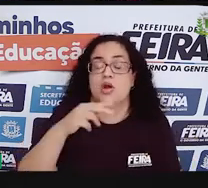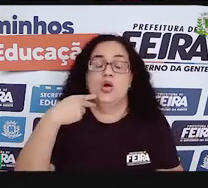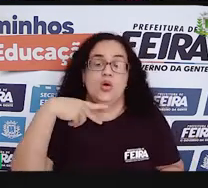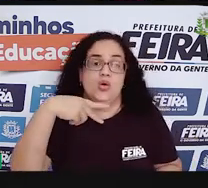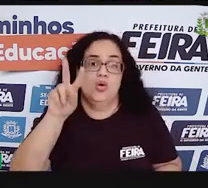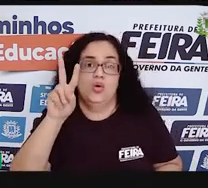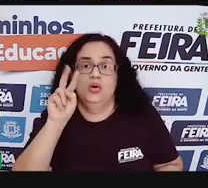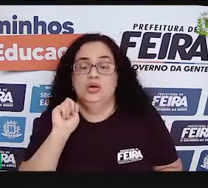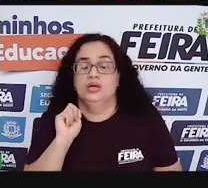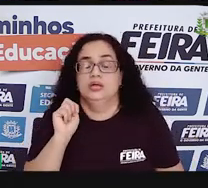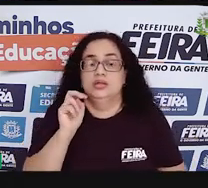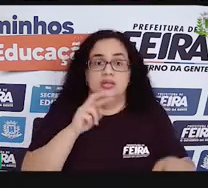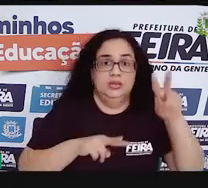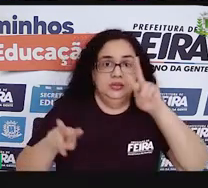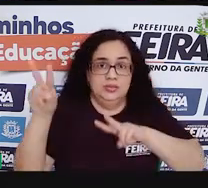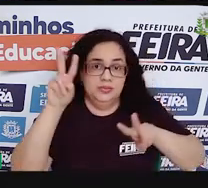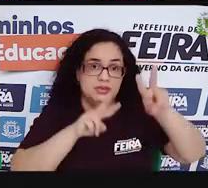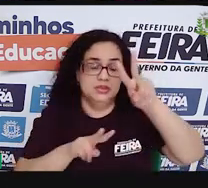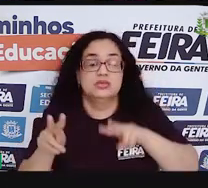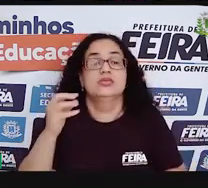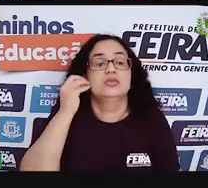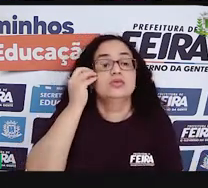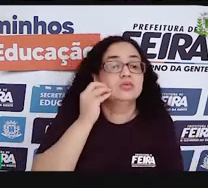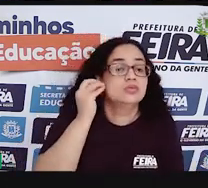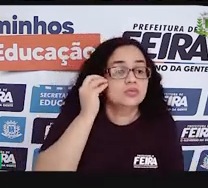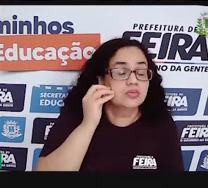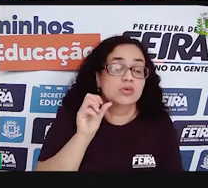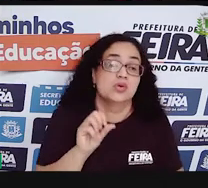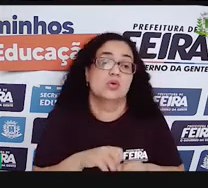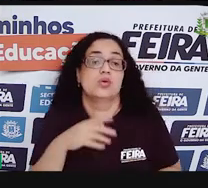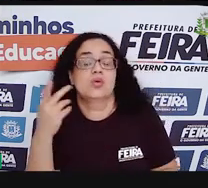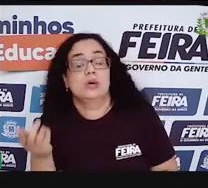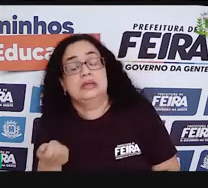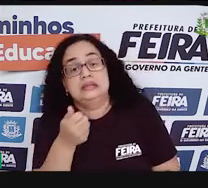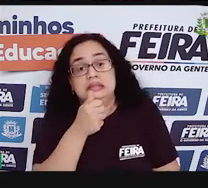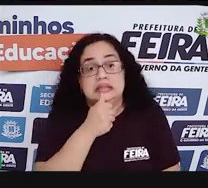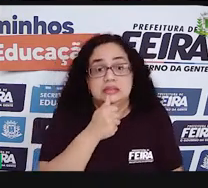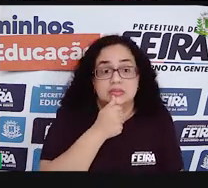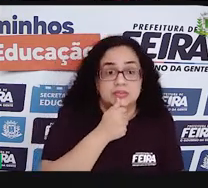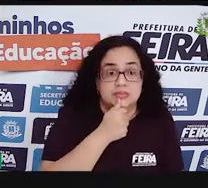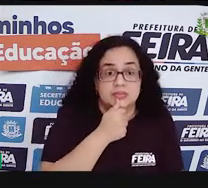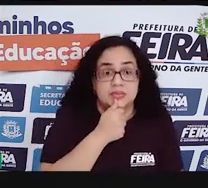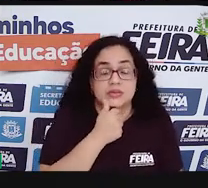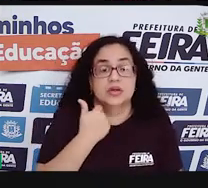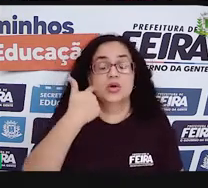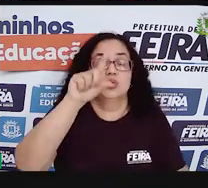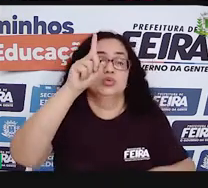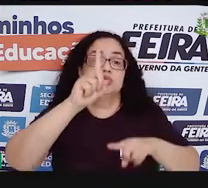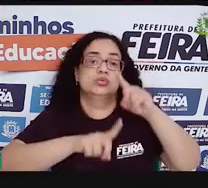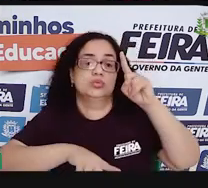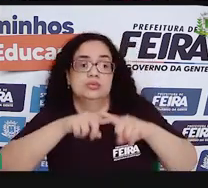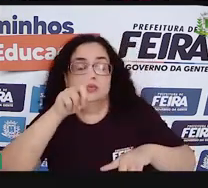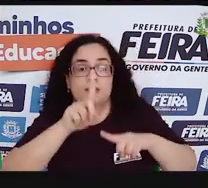observar a experiência que a Pro vai fazer, ou ainda, né, pegar outros materiais aí à